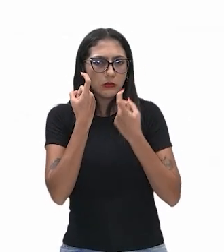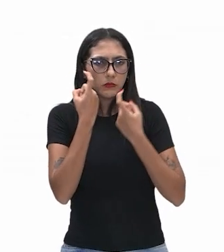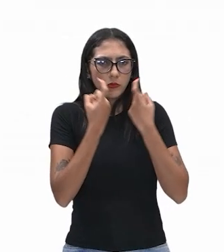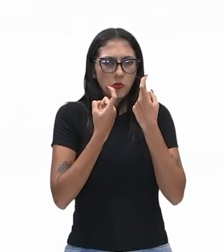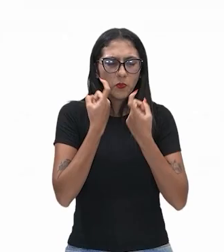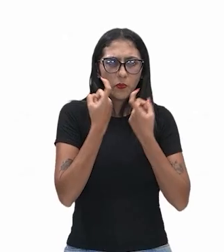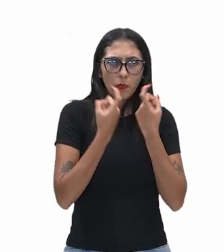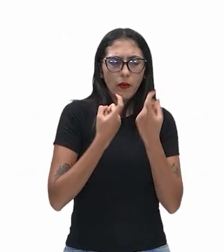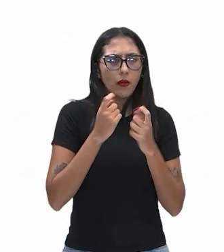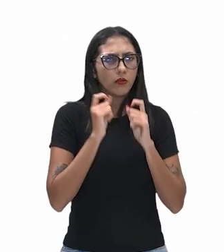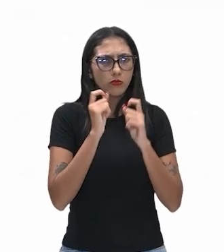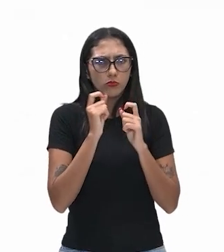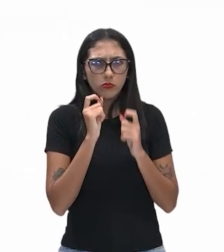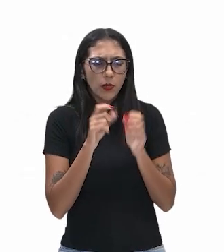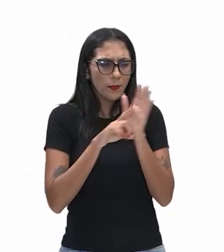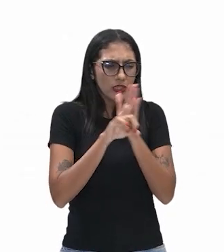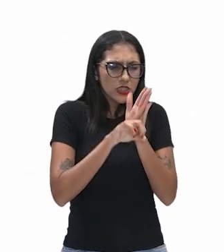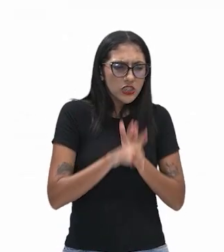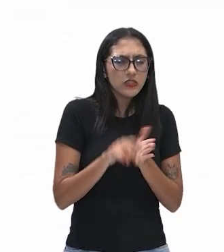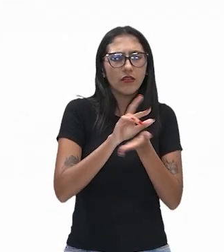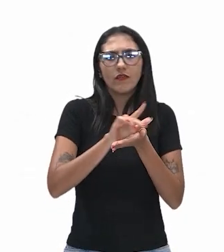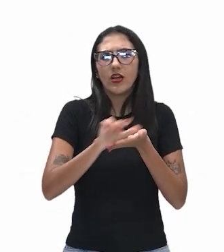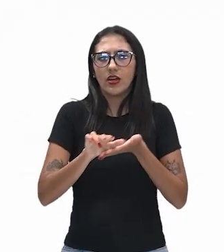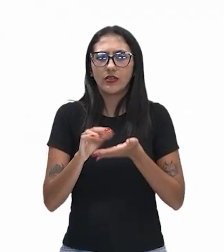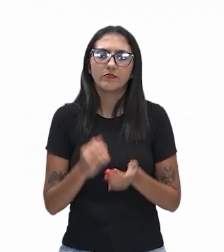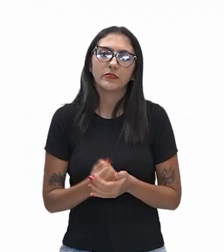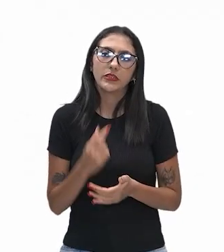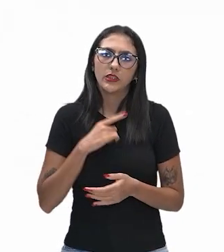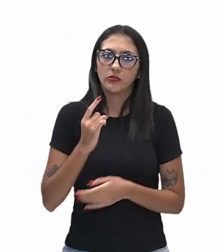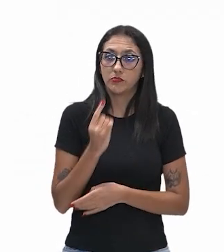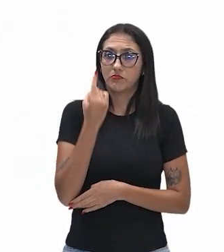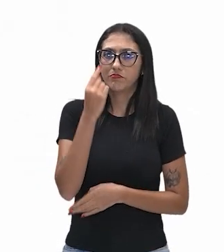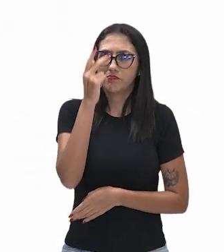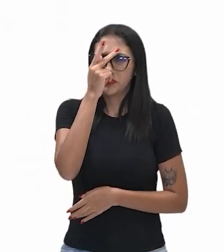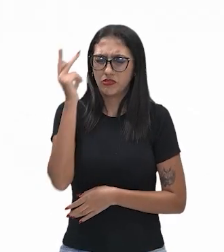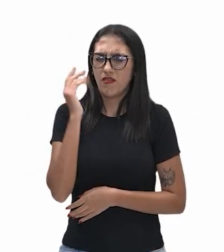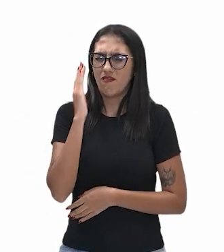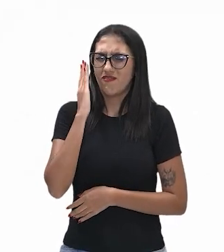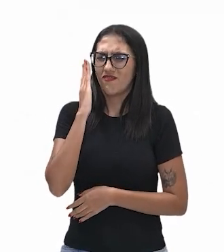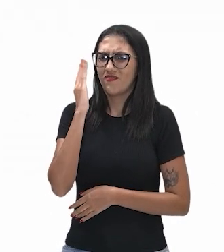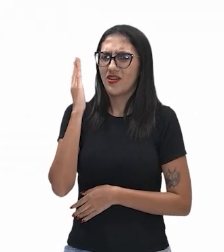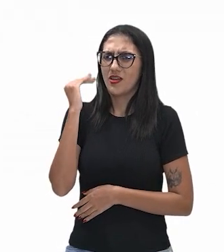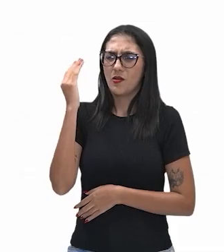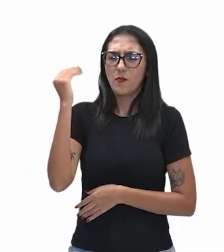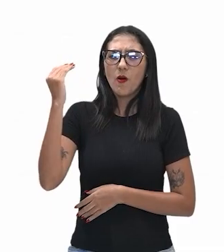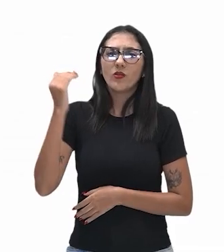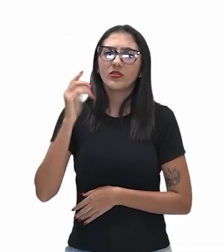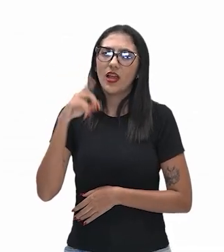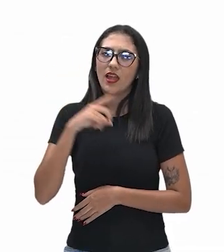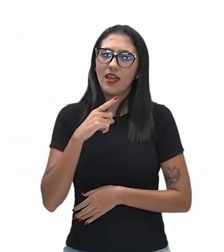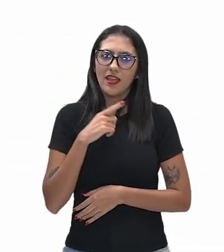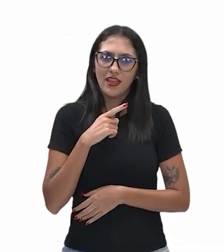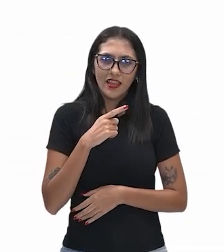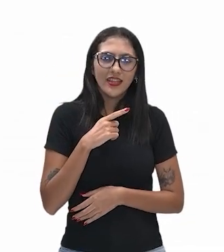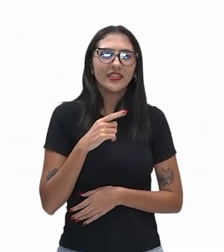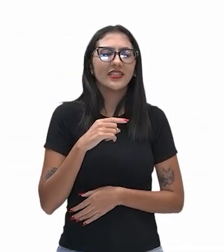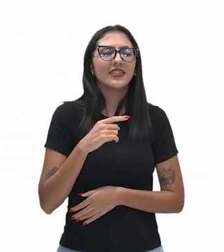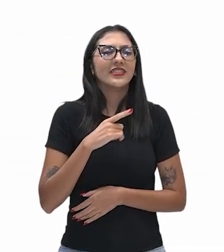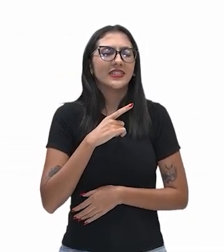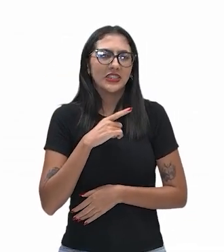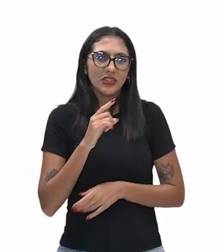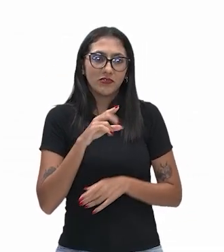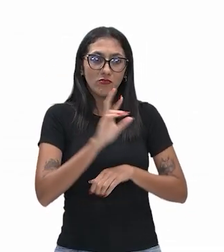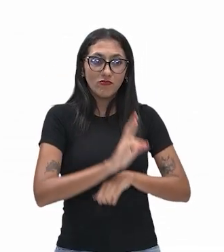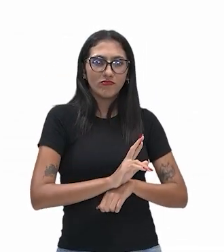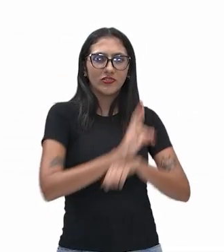desenvolvendo. Aí, uma pessoa muito famosa ficou conhecida por liderar esse processo, tá,